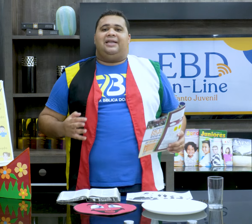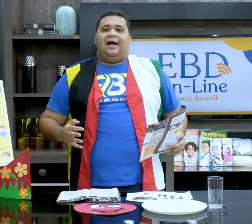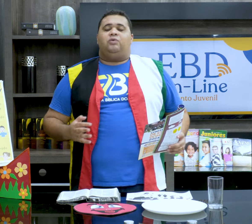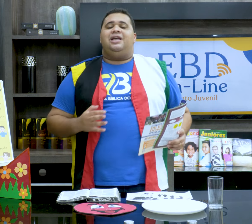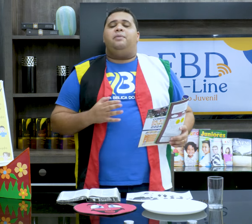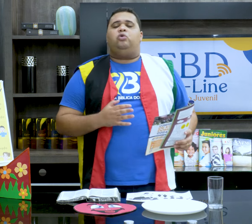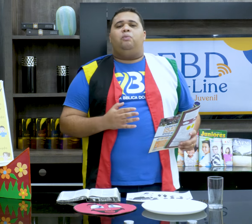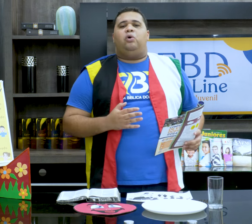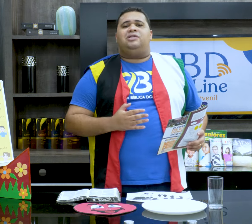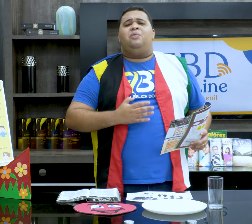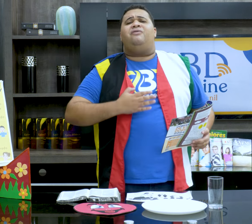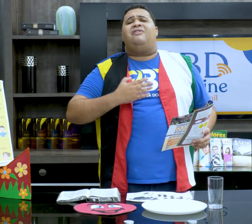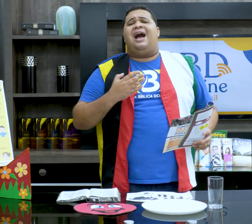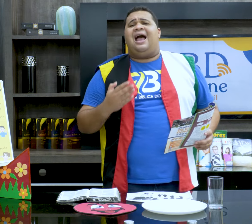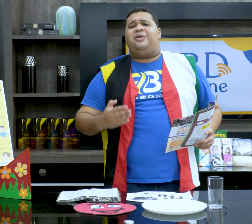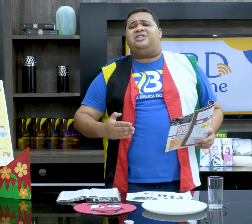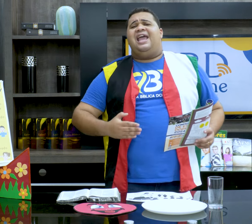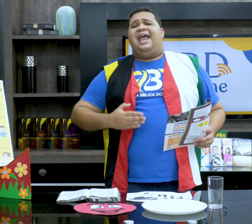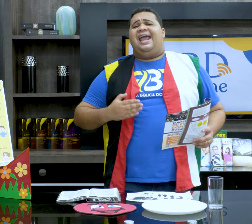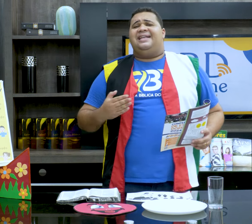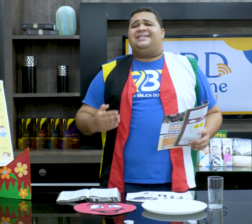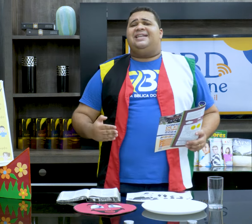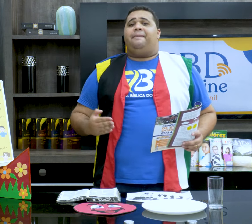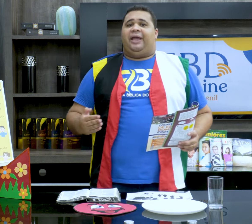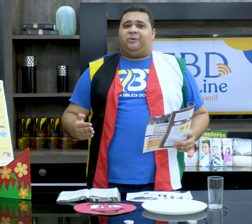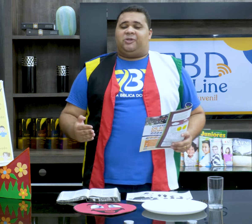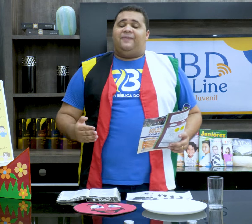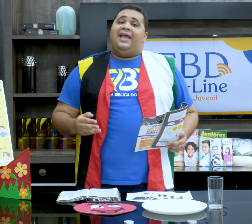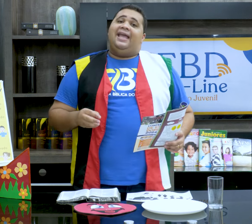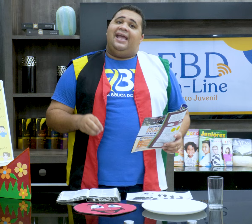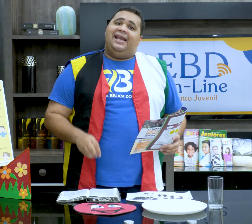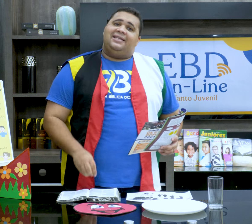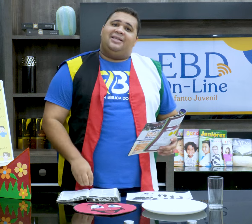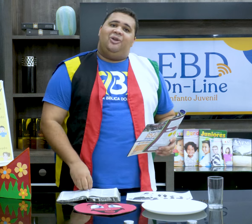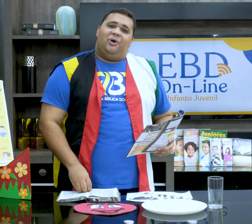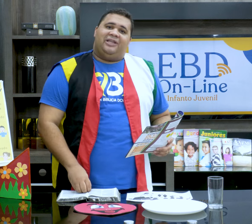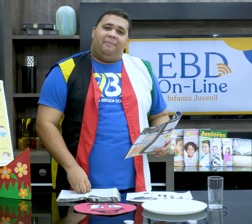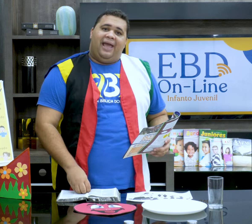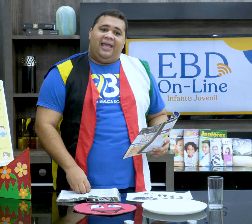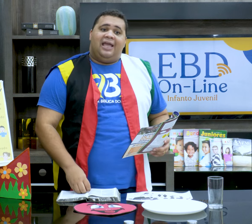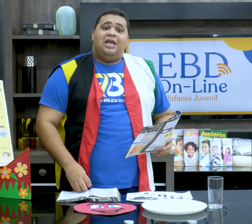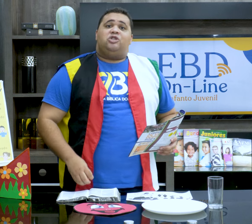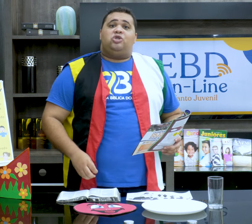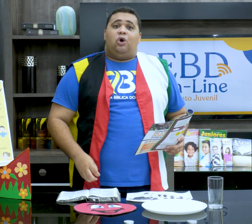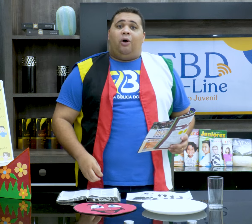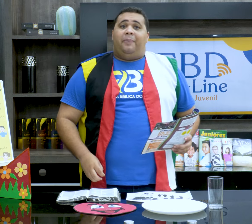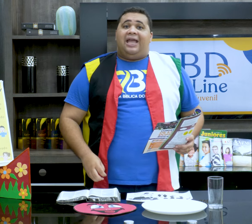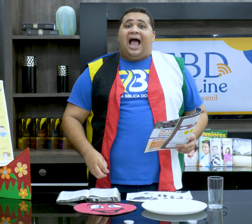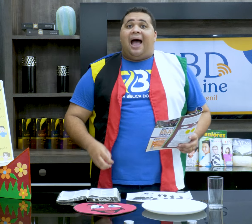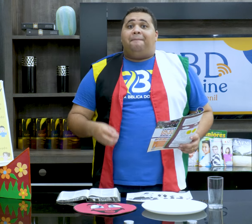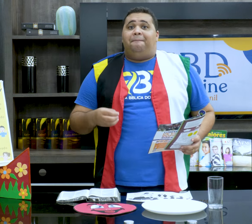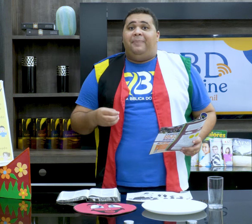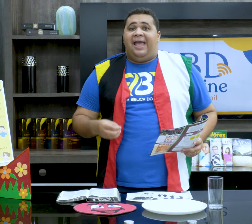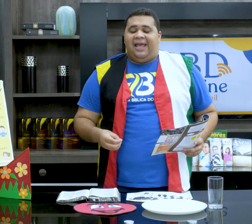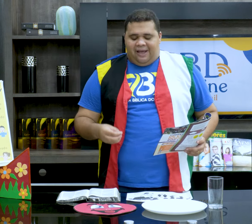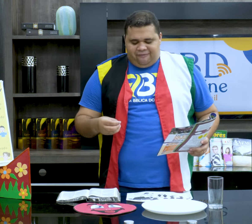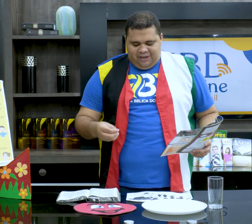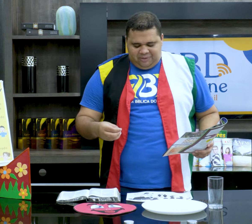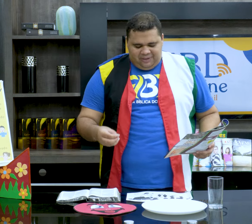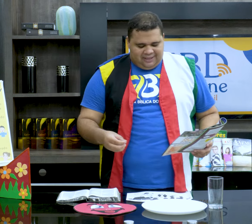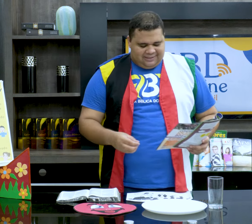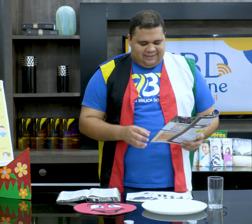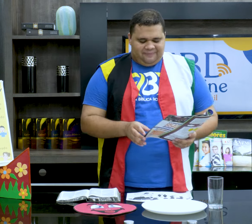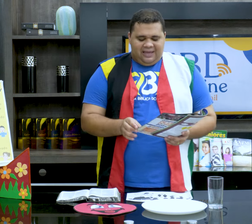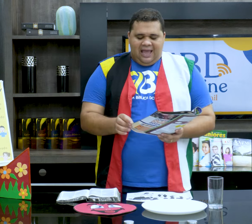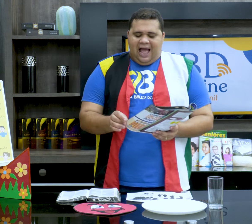a ensinar o sermão do Monte são vários ensinamentos e ele ensinou também sobre a